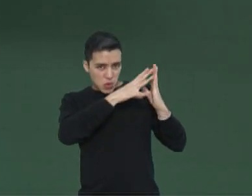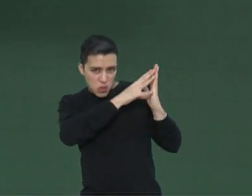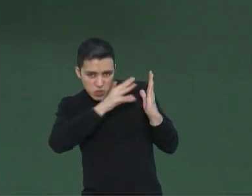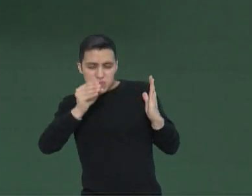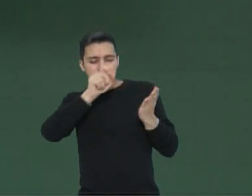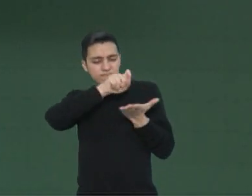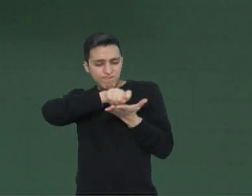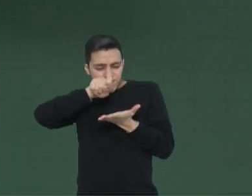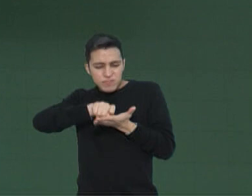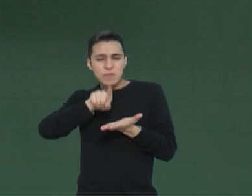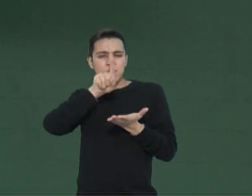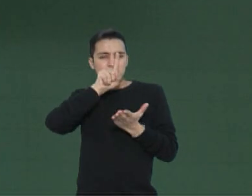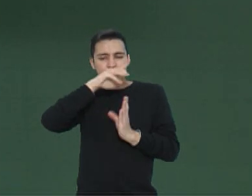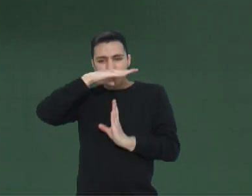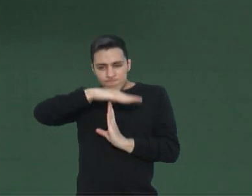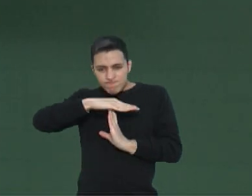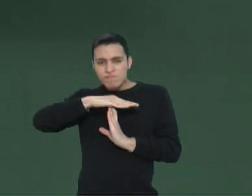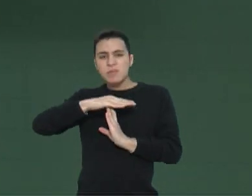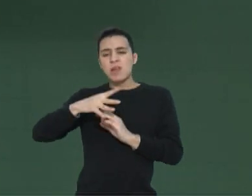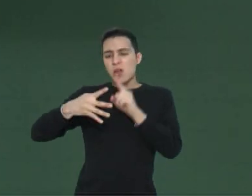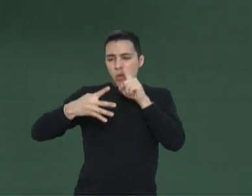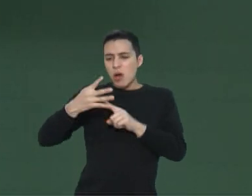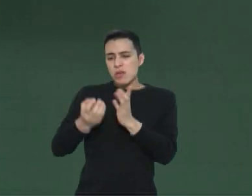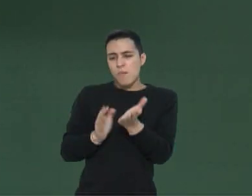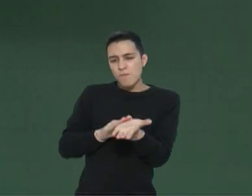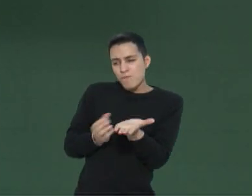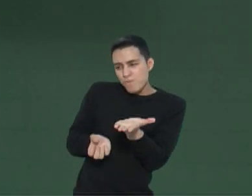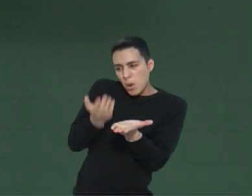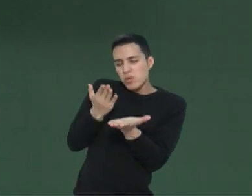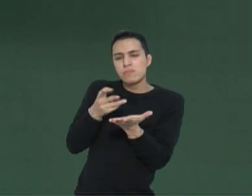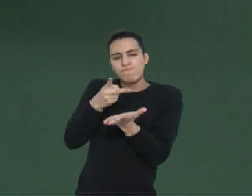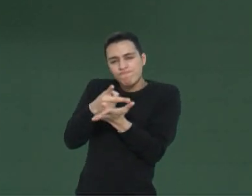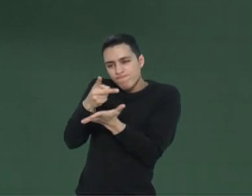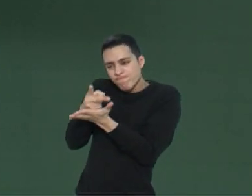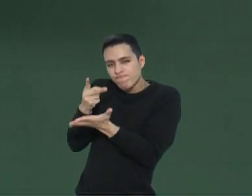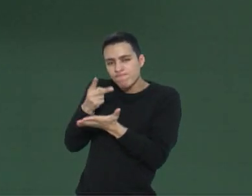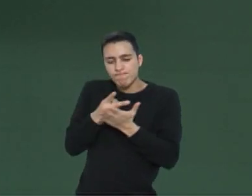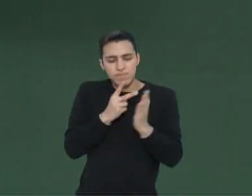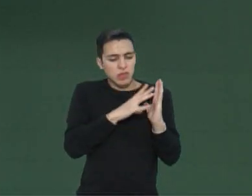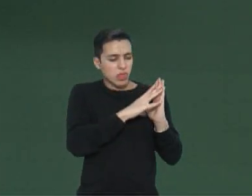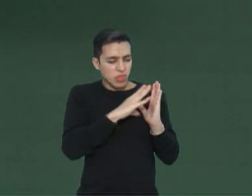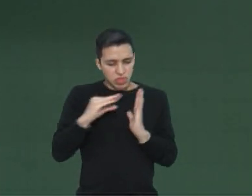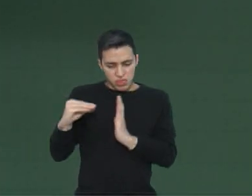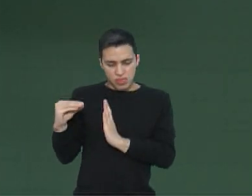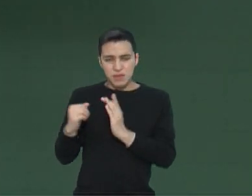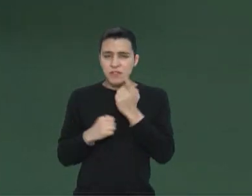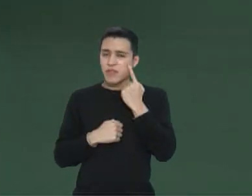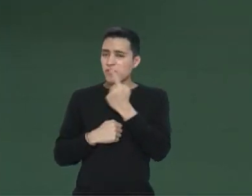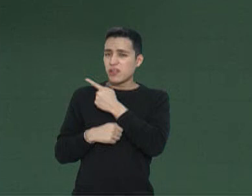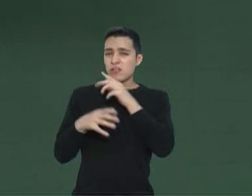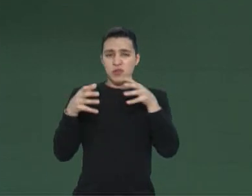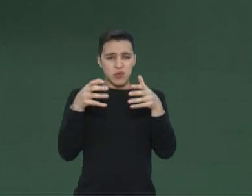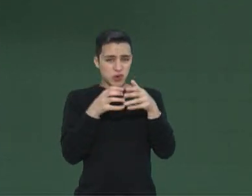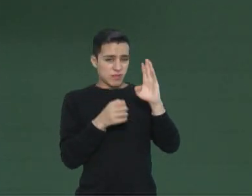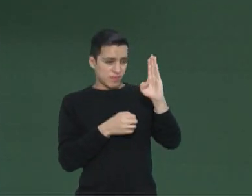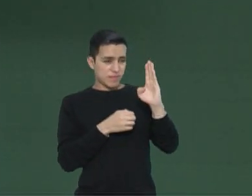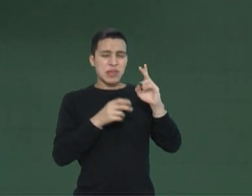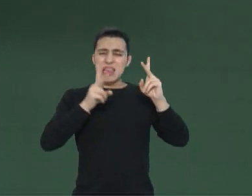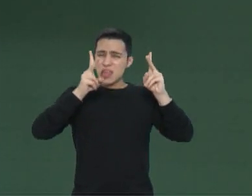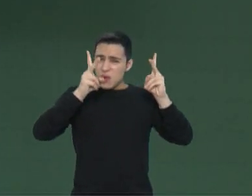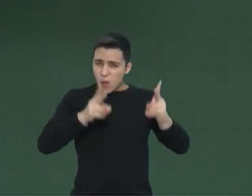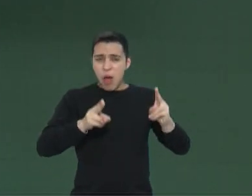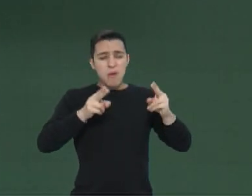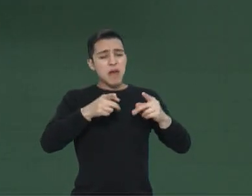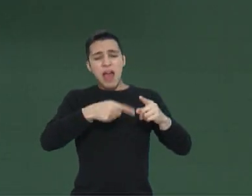nota, silêncio nas 4 pulsações seguintes, emissão da nota e só continua a nota. Vejam que o grupo B repetiu exatamente a